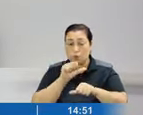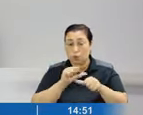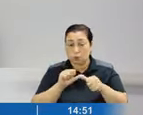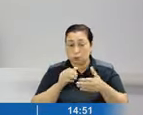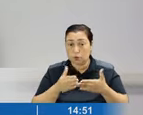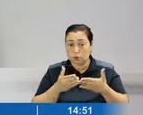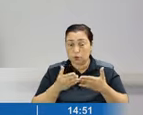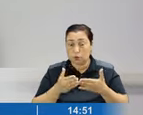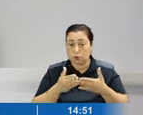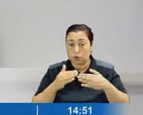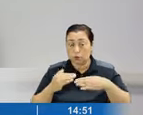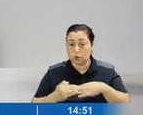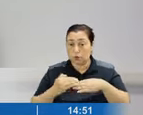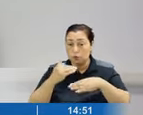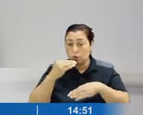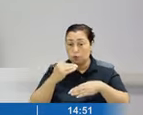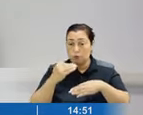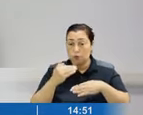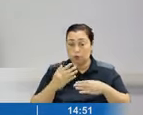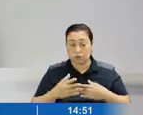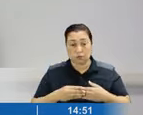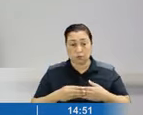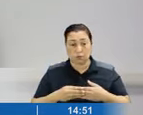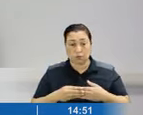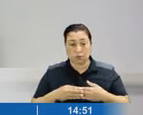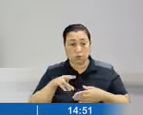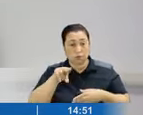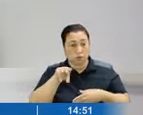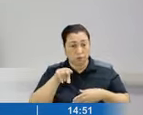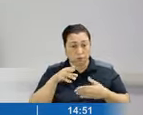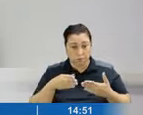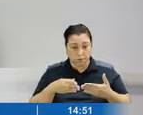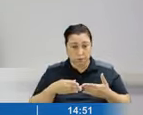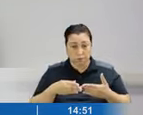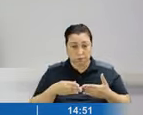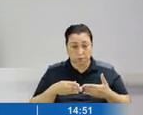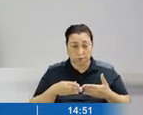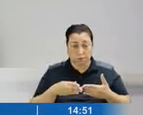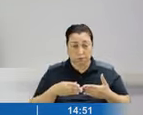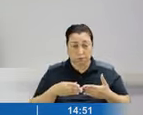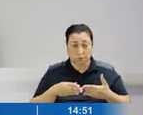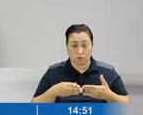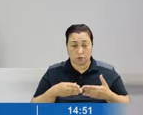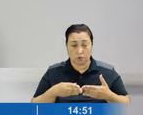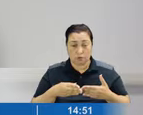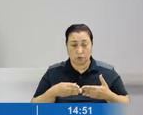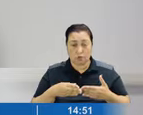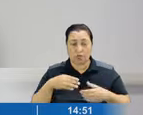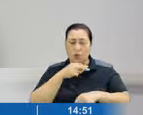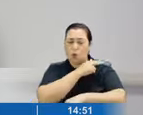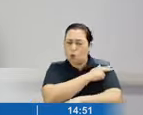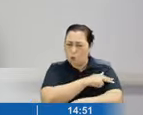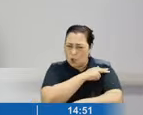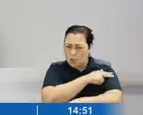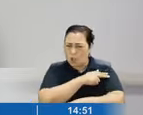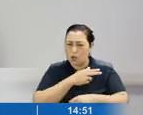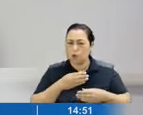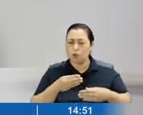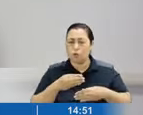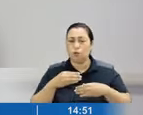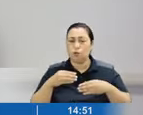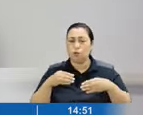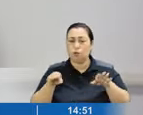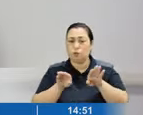mudança no crescimento dessa célula. Da mesma forma, o álcool também causa processos inflamatórios